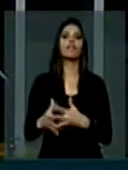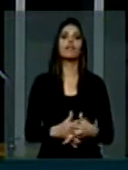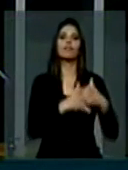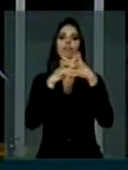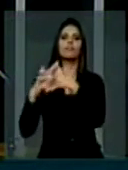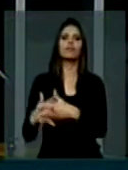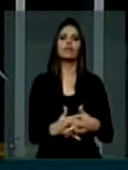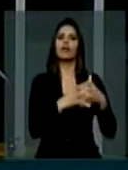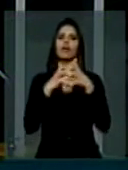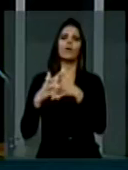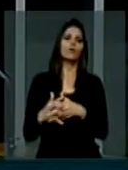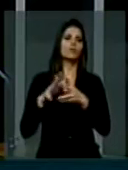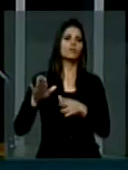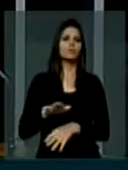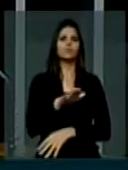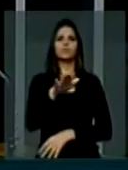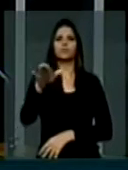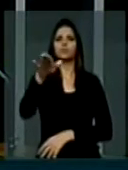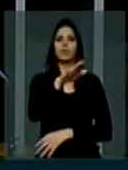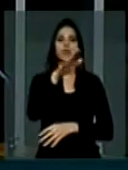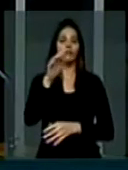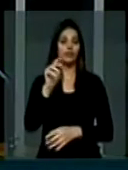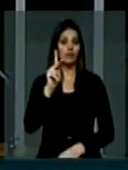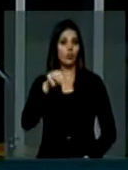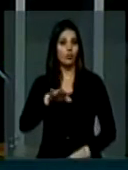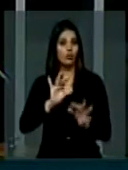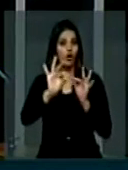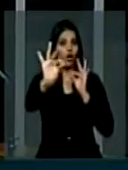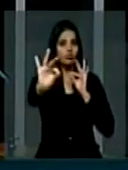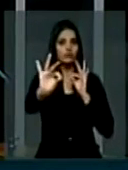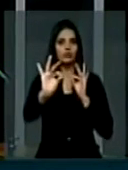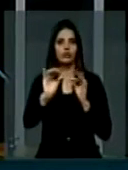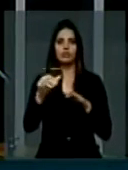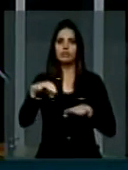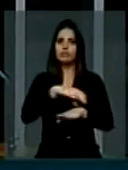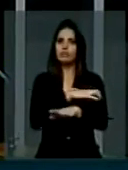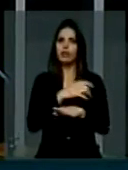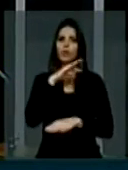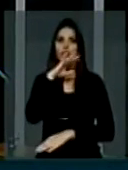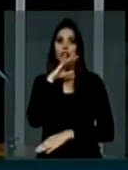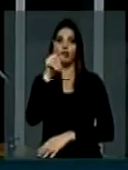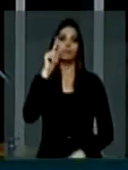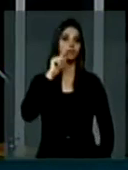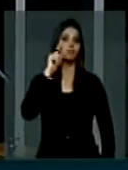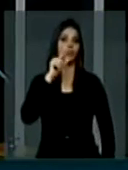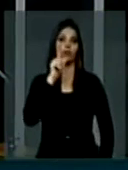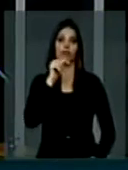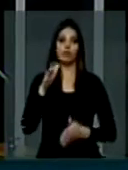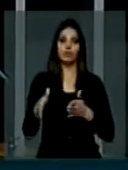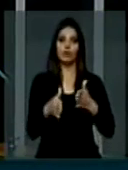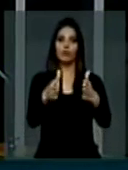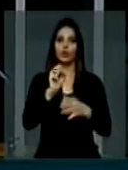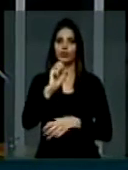rodando milhares de quilômetros por estradas precárias, nos Estados Unidos, hidrovias construídas há 80